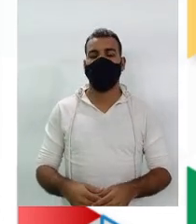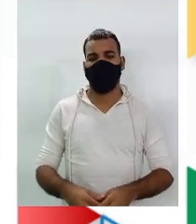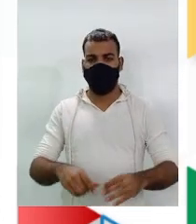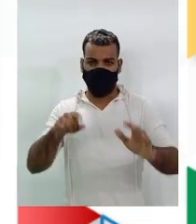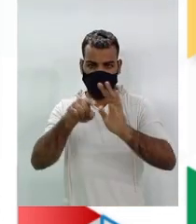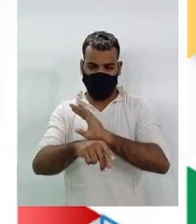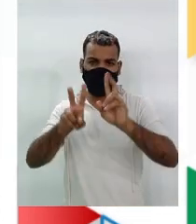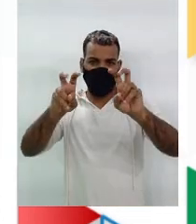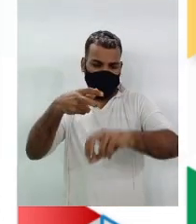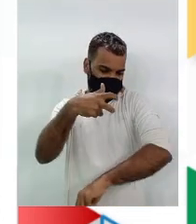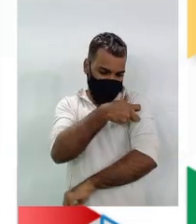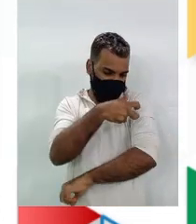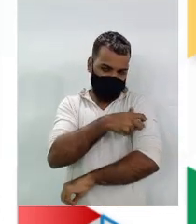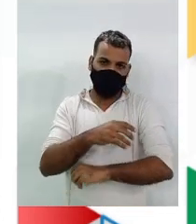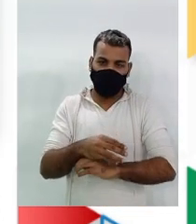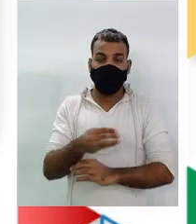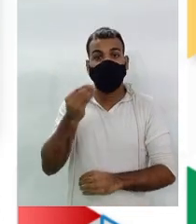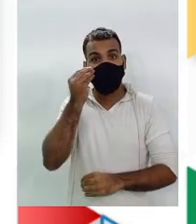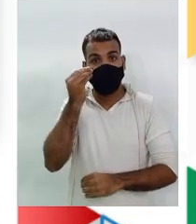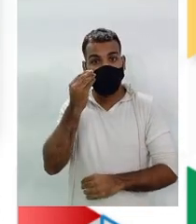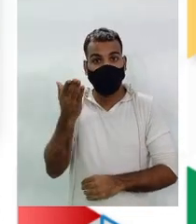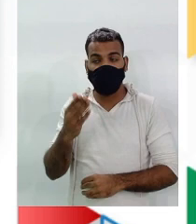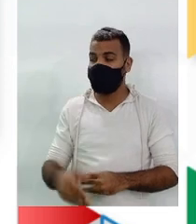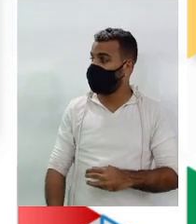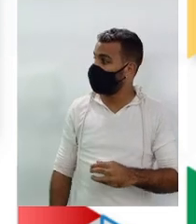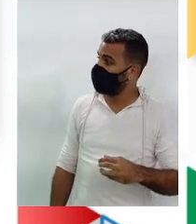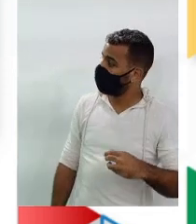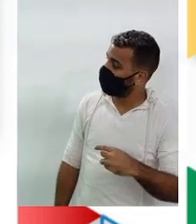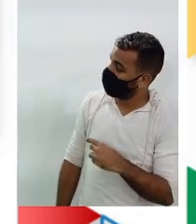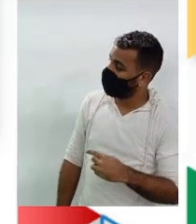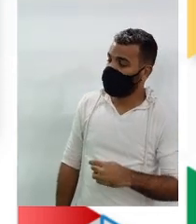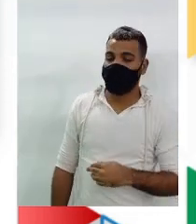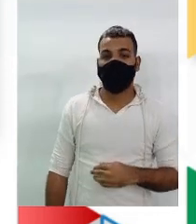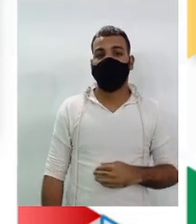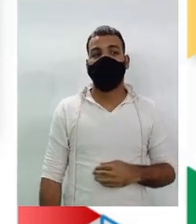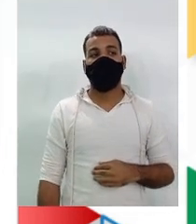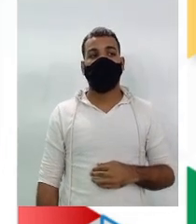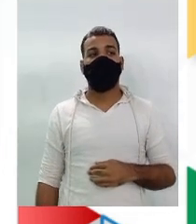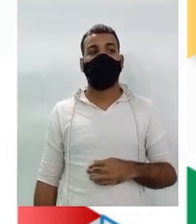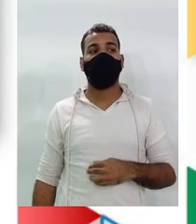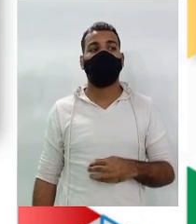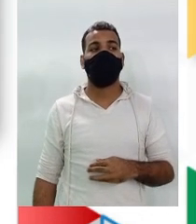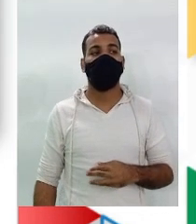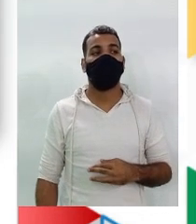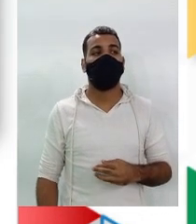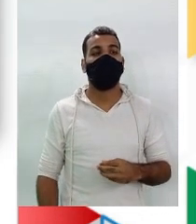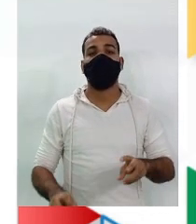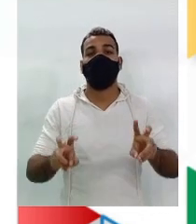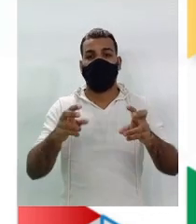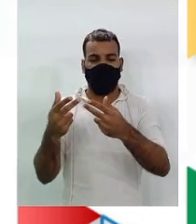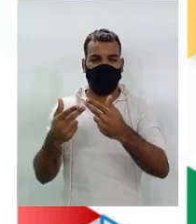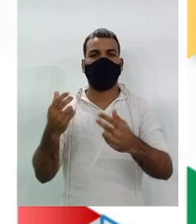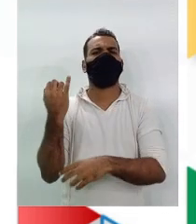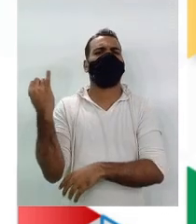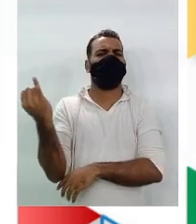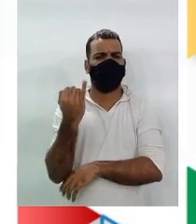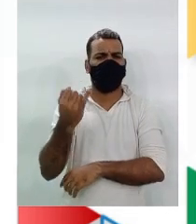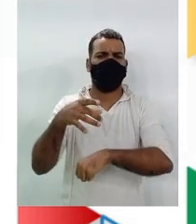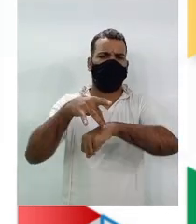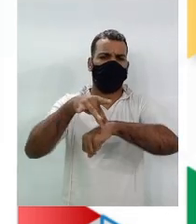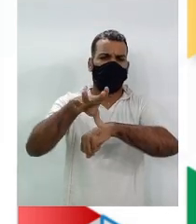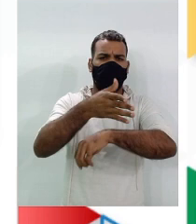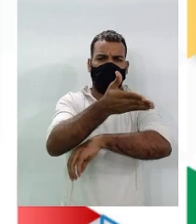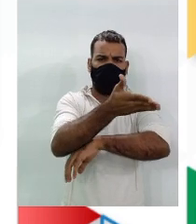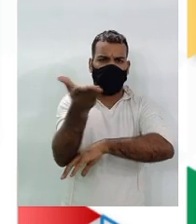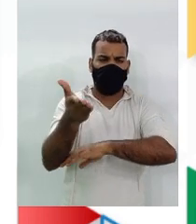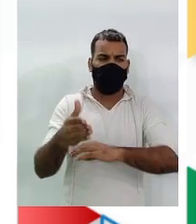da vacinação, vamos ver agora aqui justamente essa questão importante que eu trago para